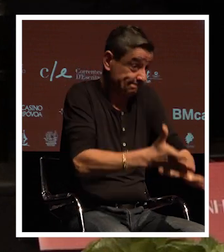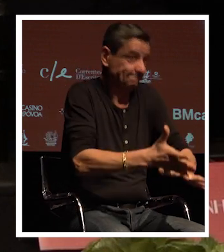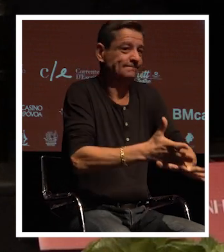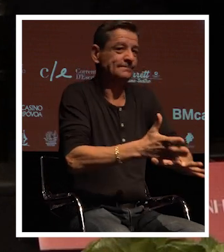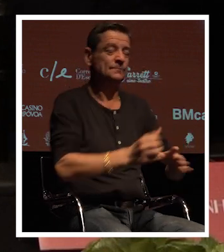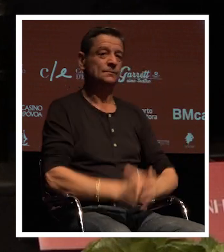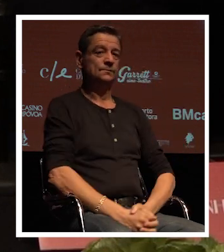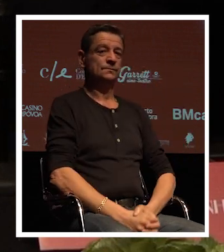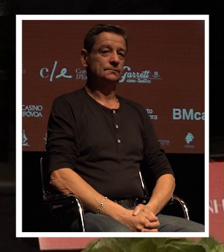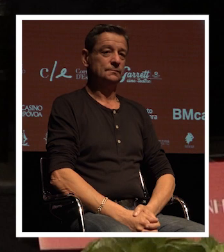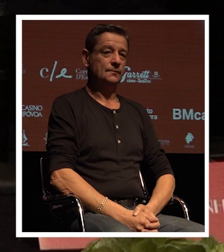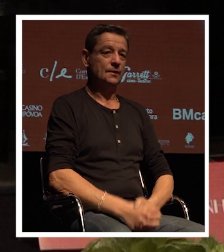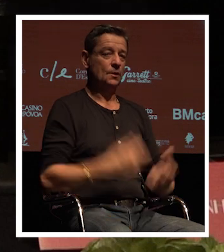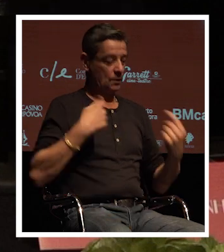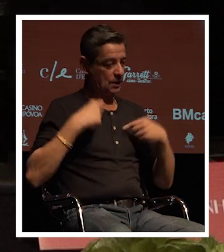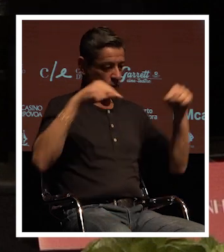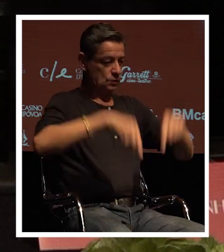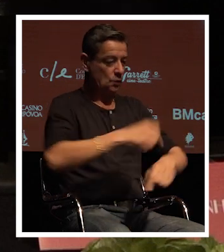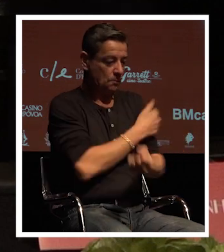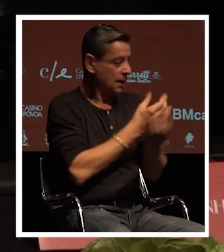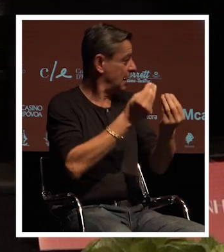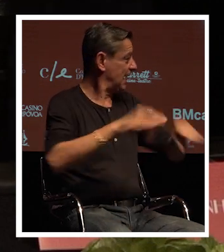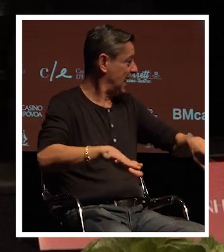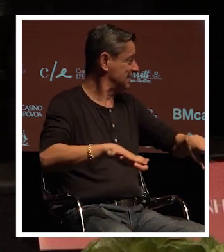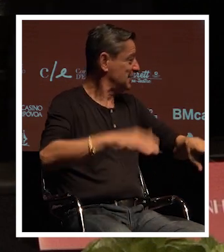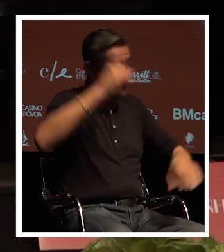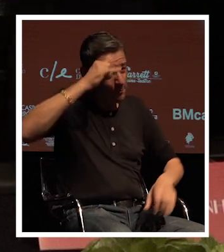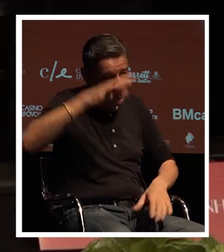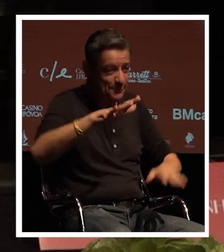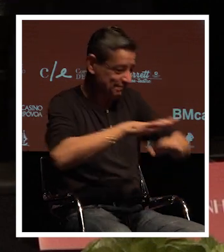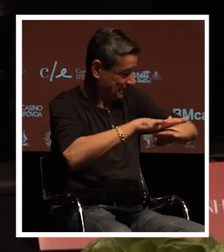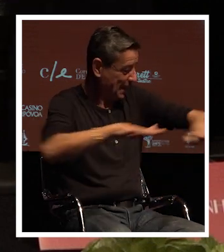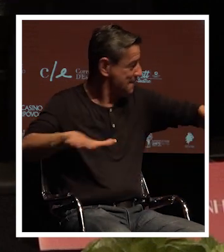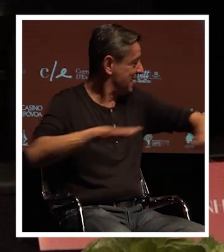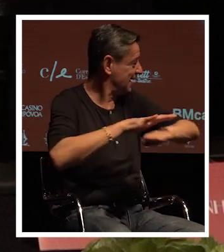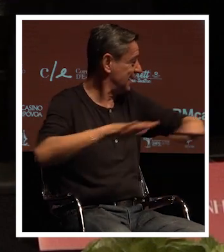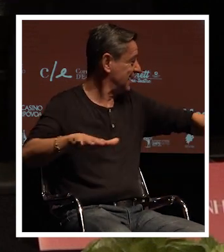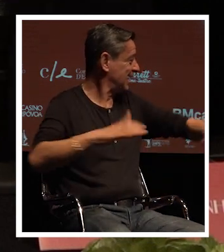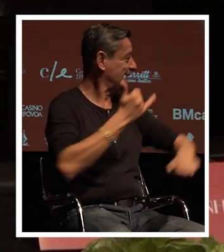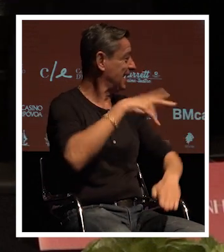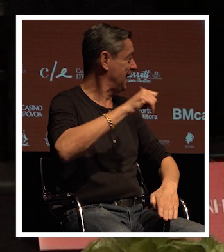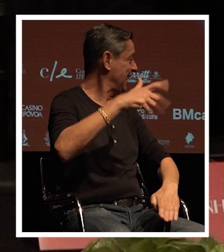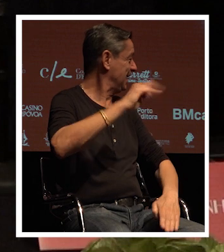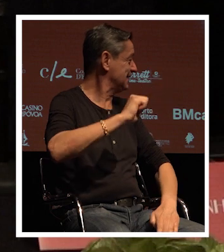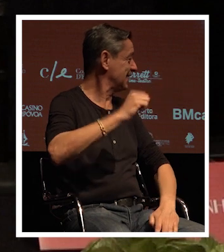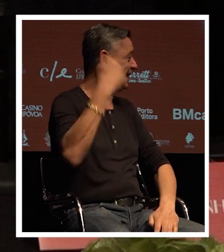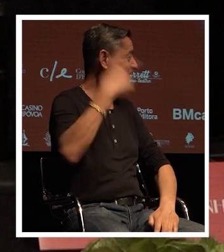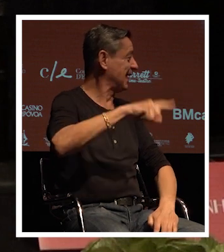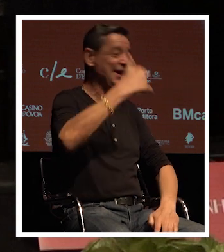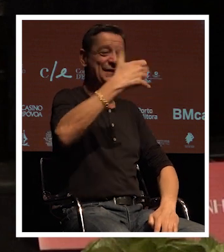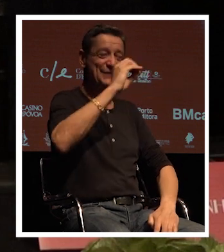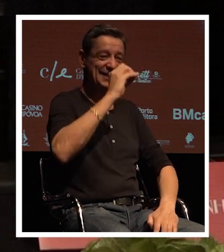e e sou aqui o miúdo da mesa ah tirando Mines que tem 20 anos sou só